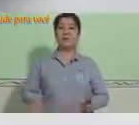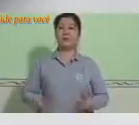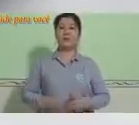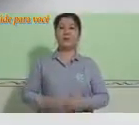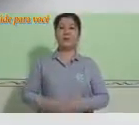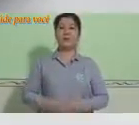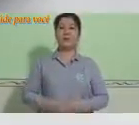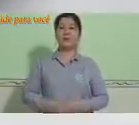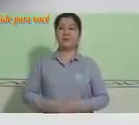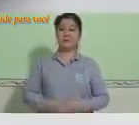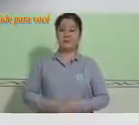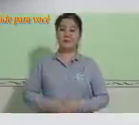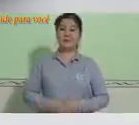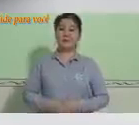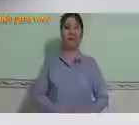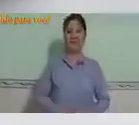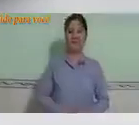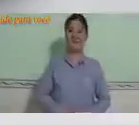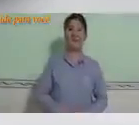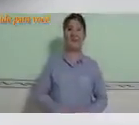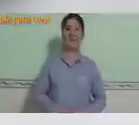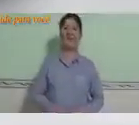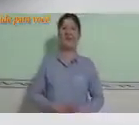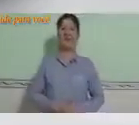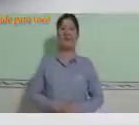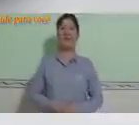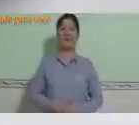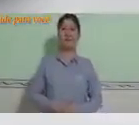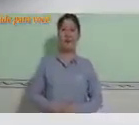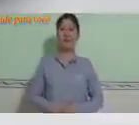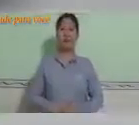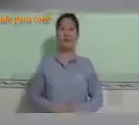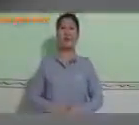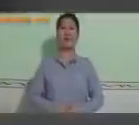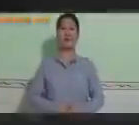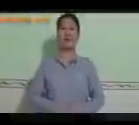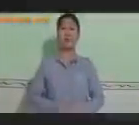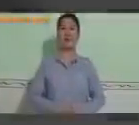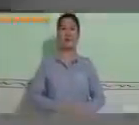foi tirado, vírgula, para que você consiga saber se o leite está bom para dar ao bebê.